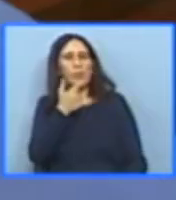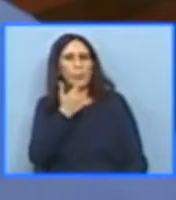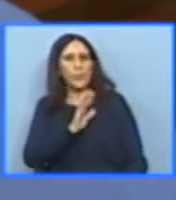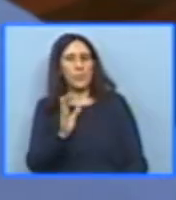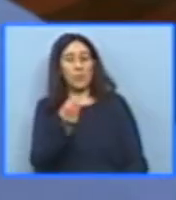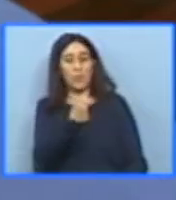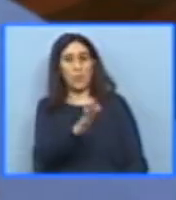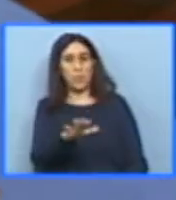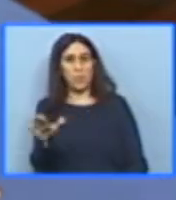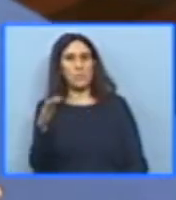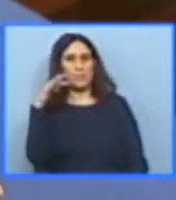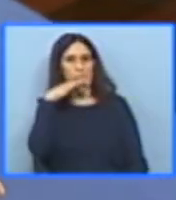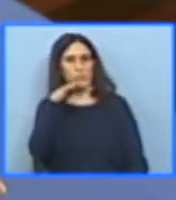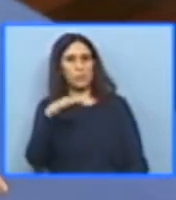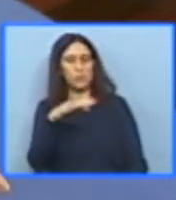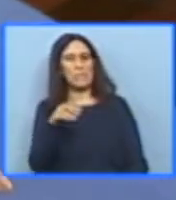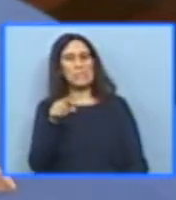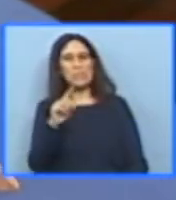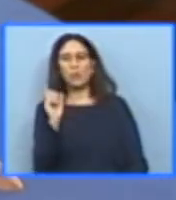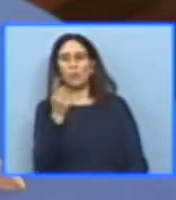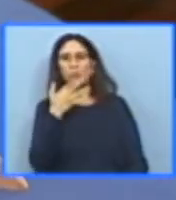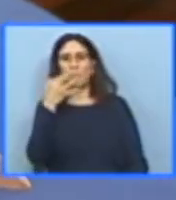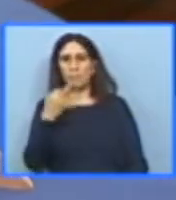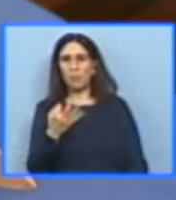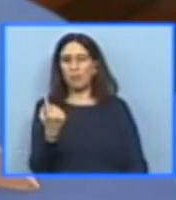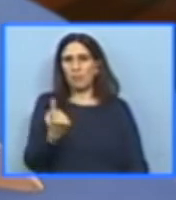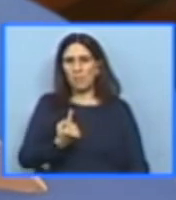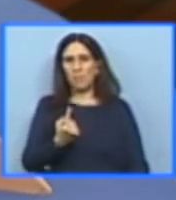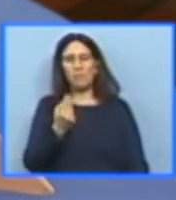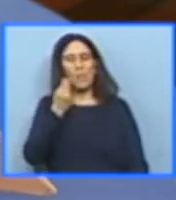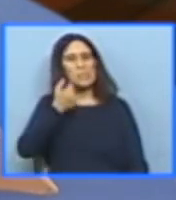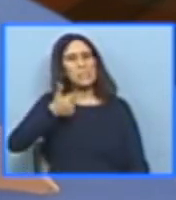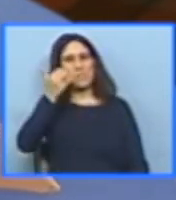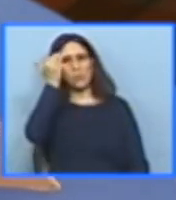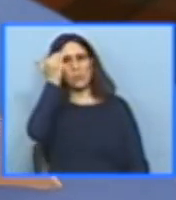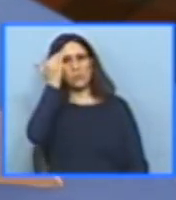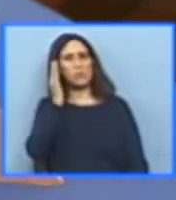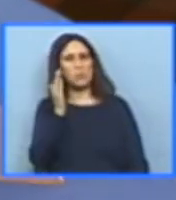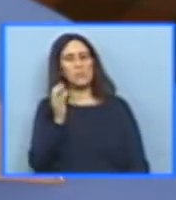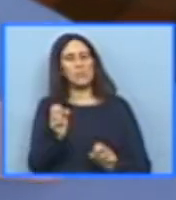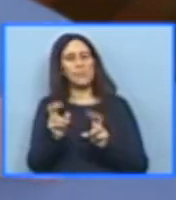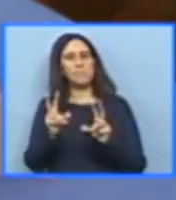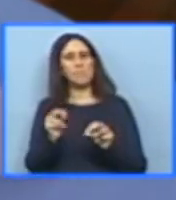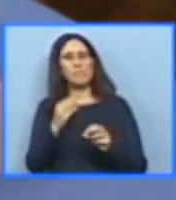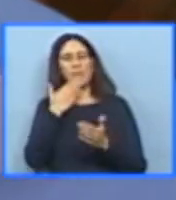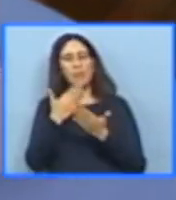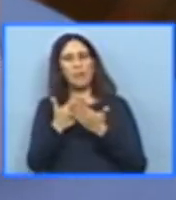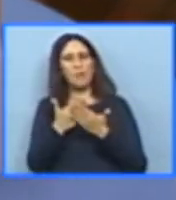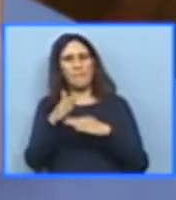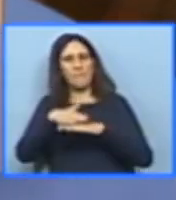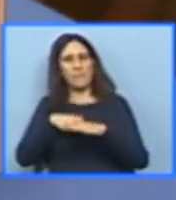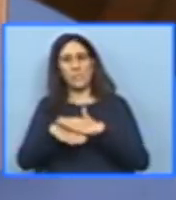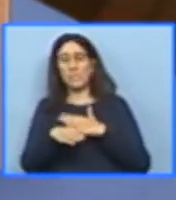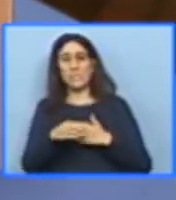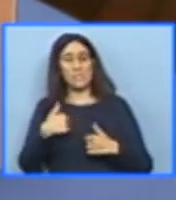as crianças e para as famílias. E todos nós devemos, por imperativo de consciência, fazer o que está ao nosso alcance. E se